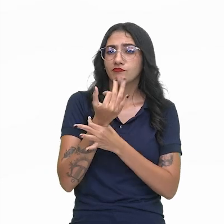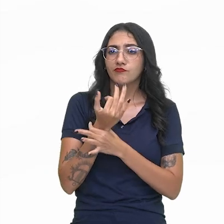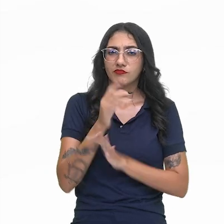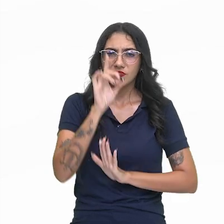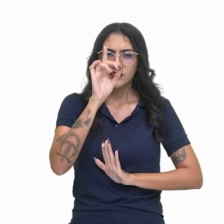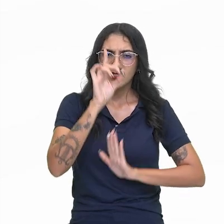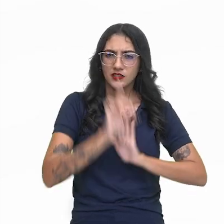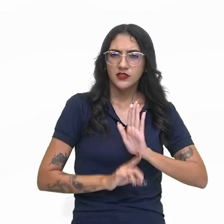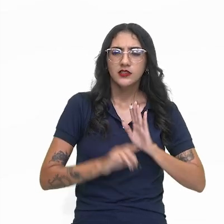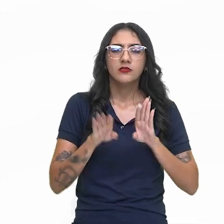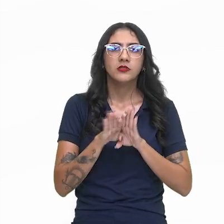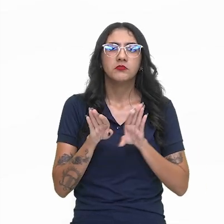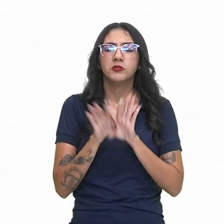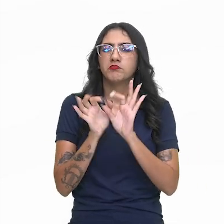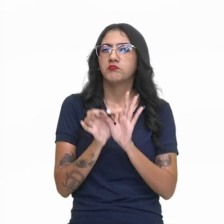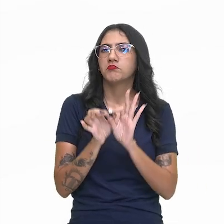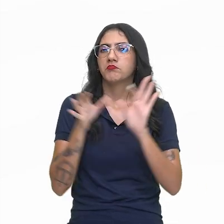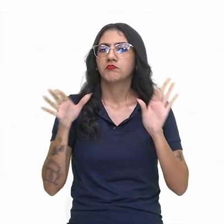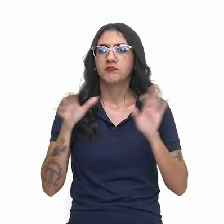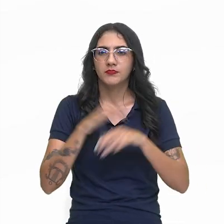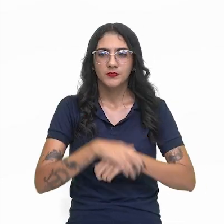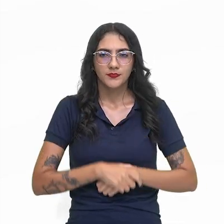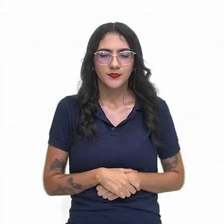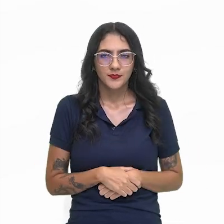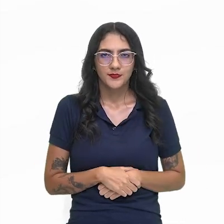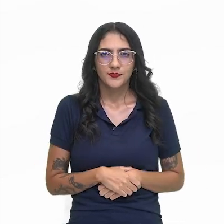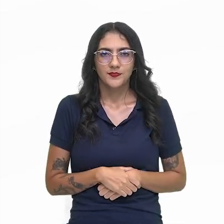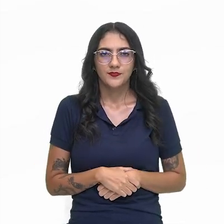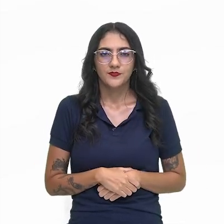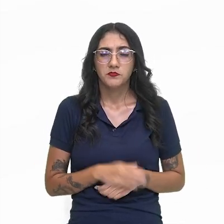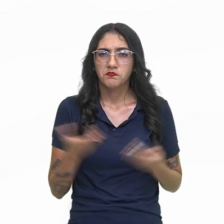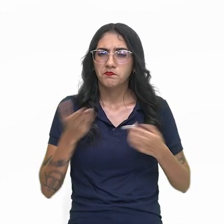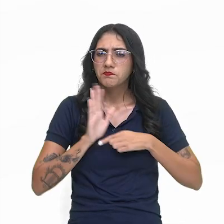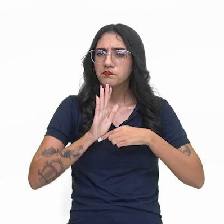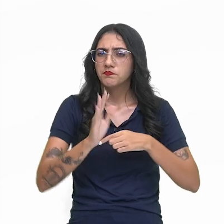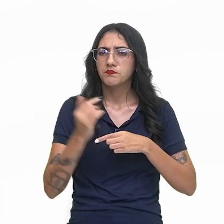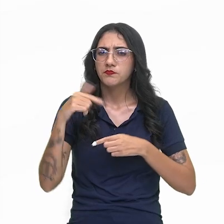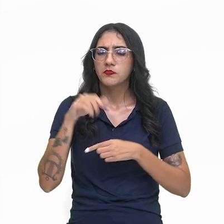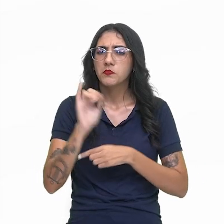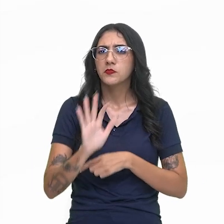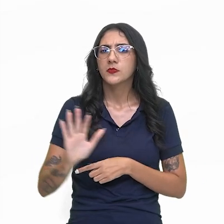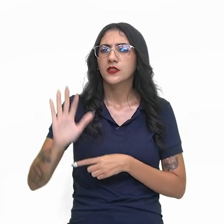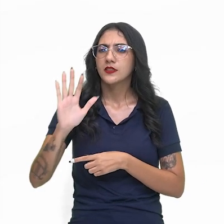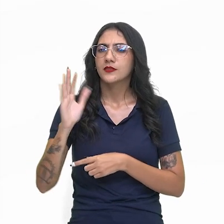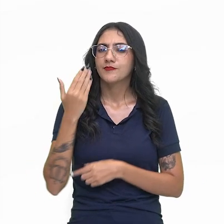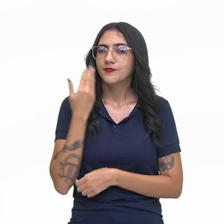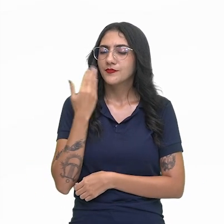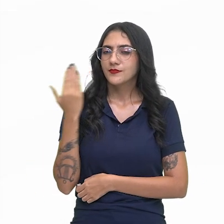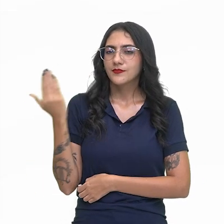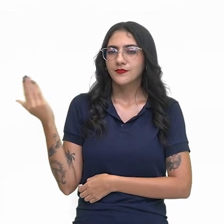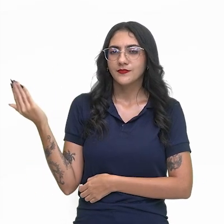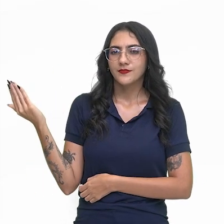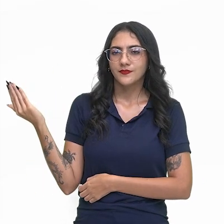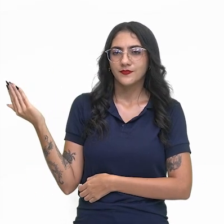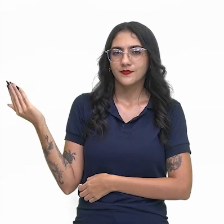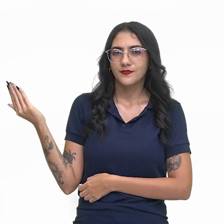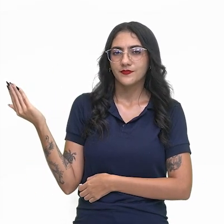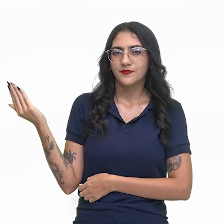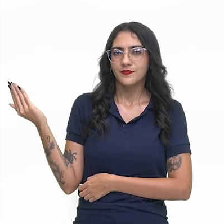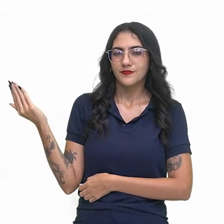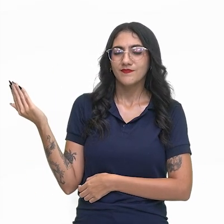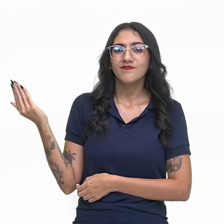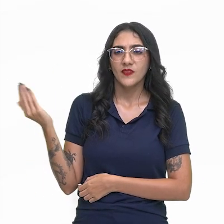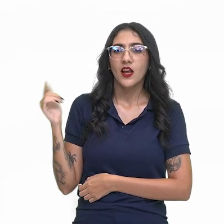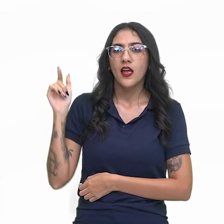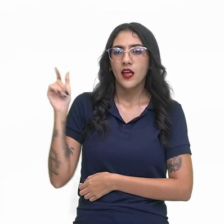e liberdades. Vou mostrar para vocês, então, uma imagem agora. Essa imagem, é o documento